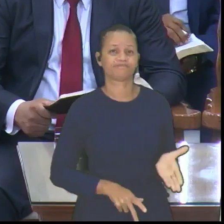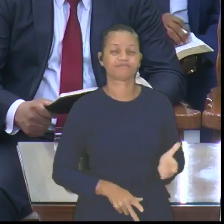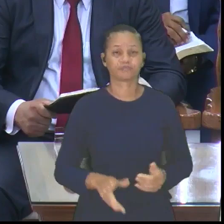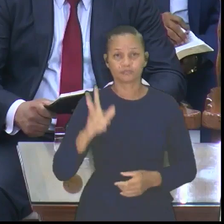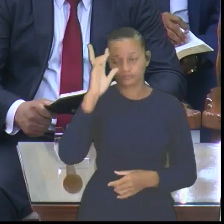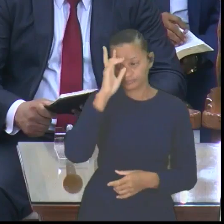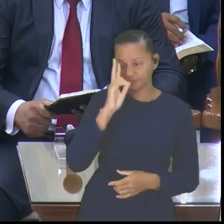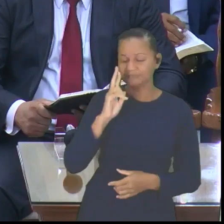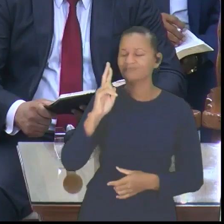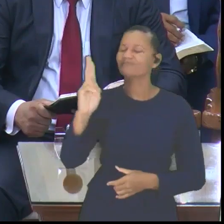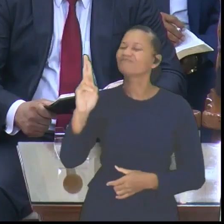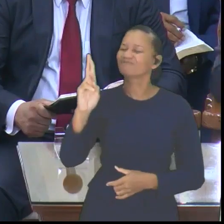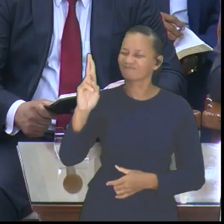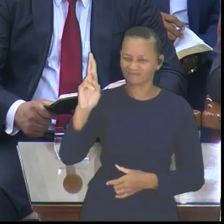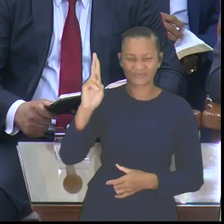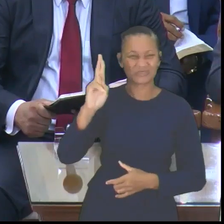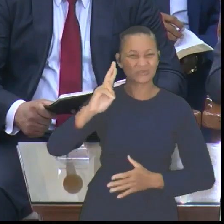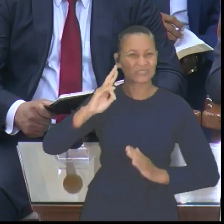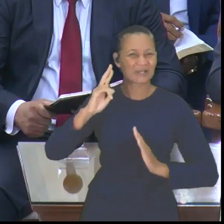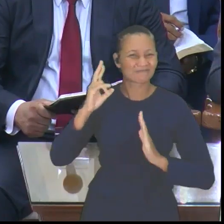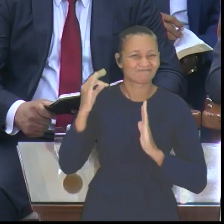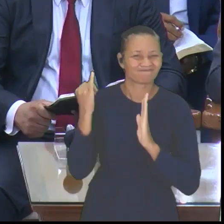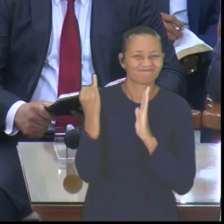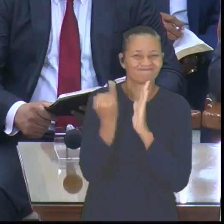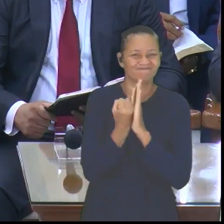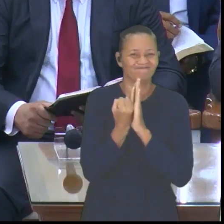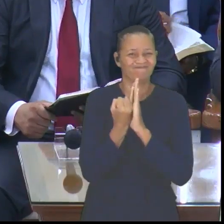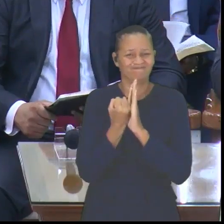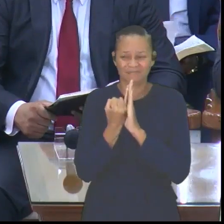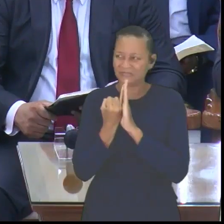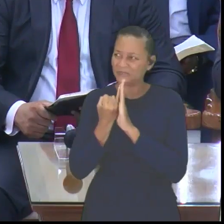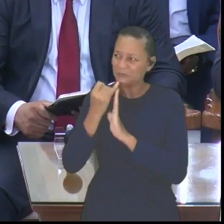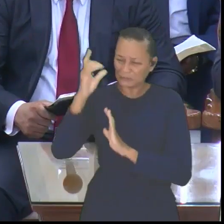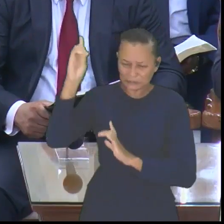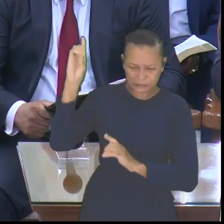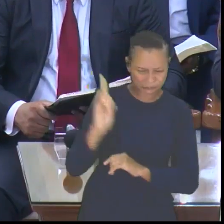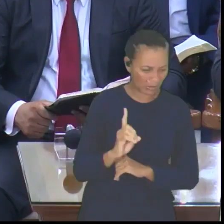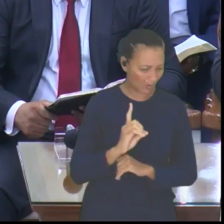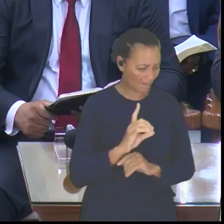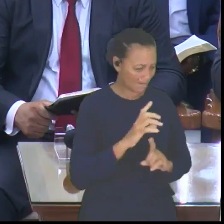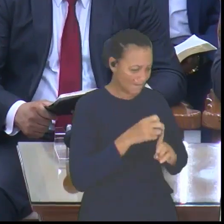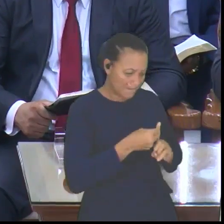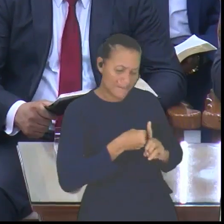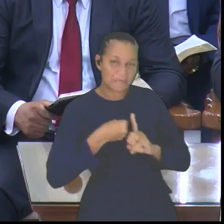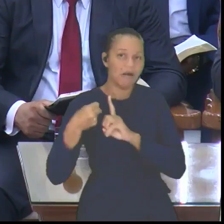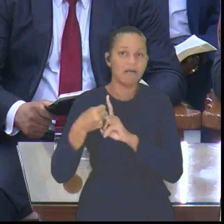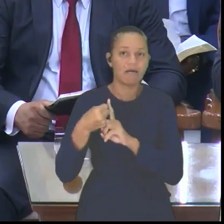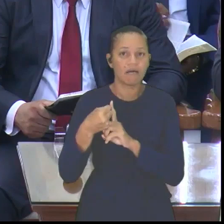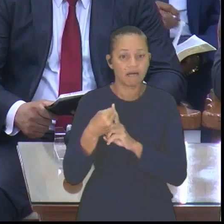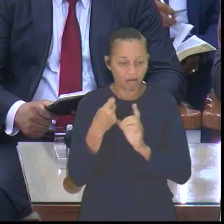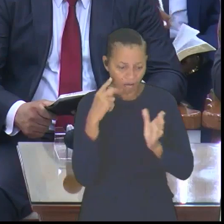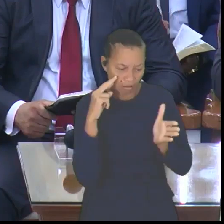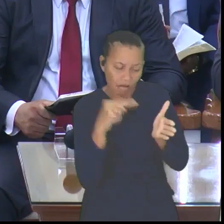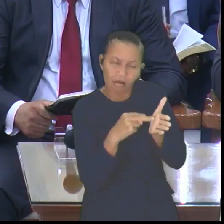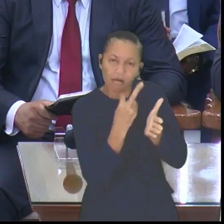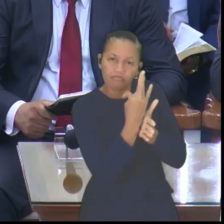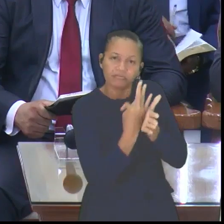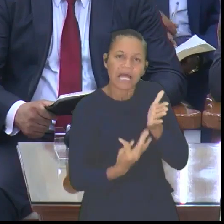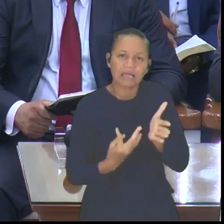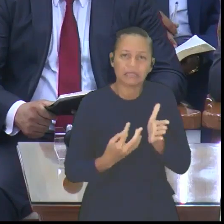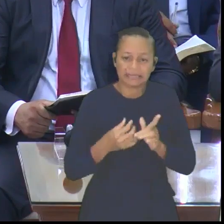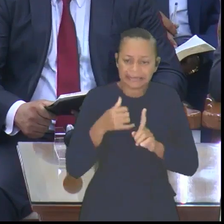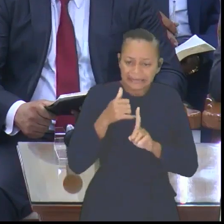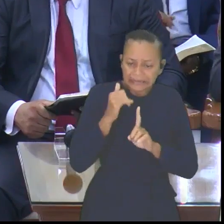Senhor fez uma grande intervenção para o tirá-lo, como o texto narra, de